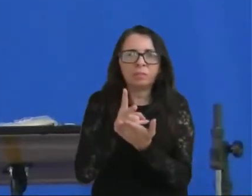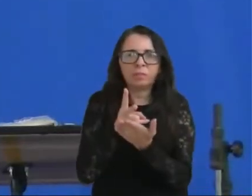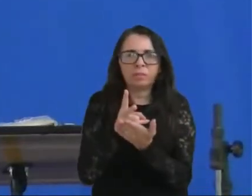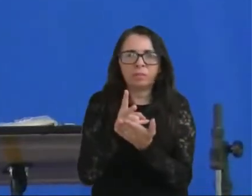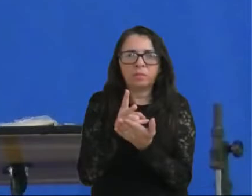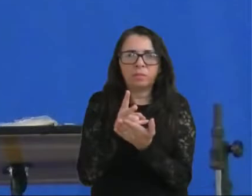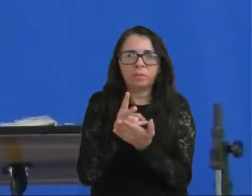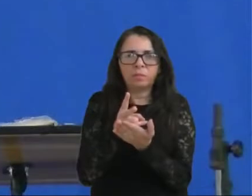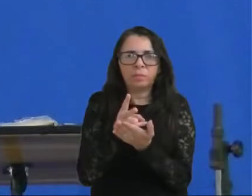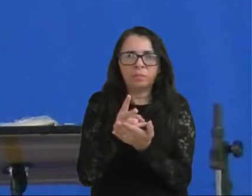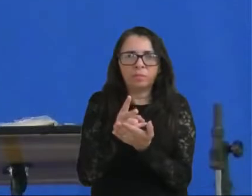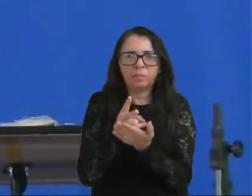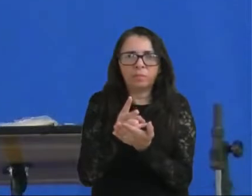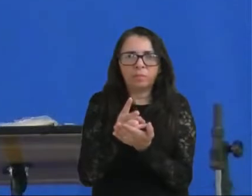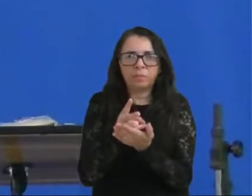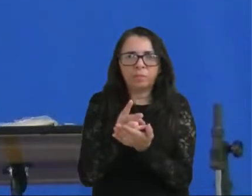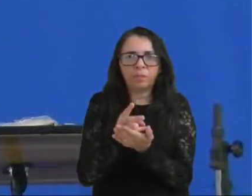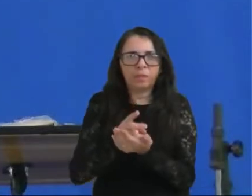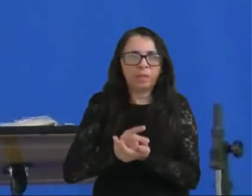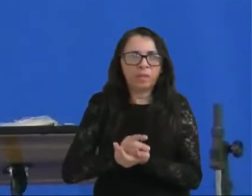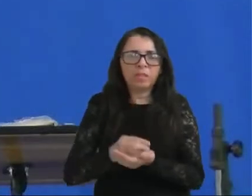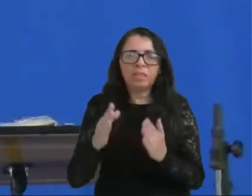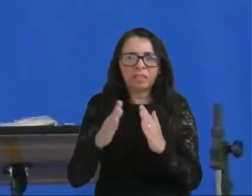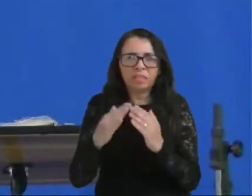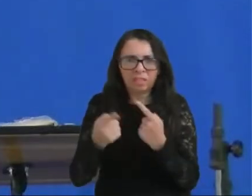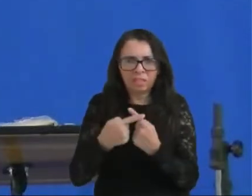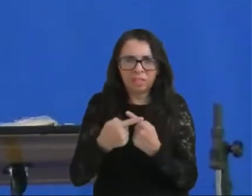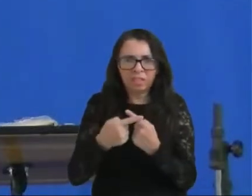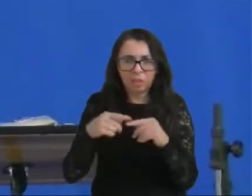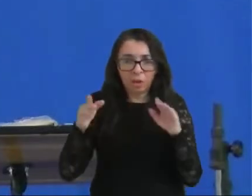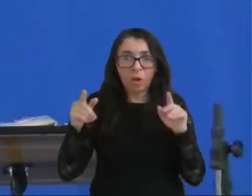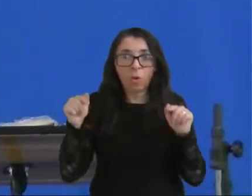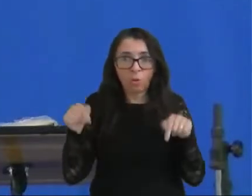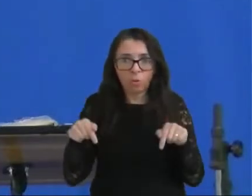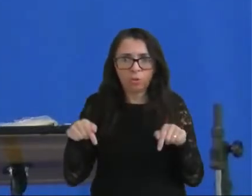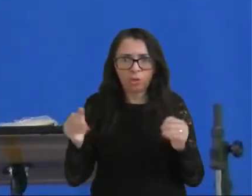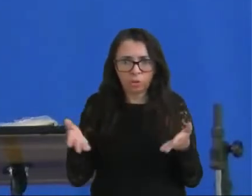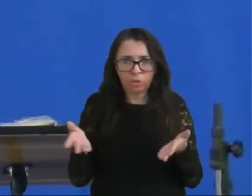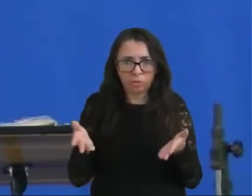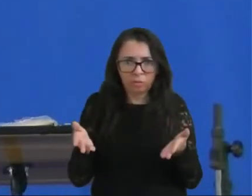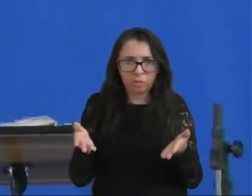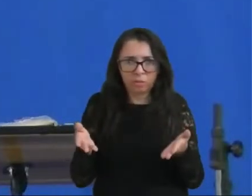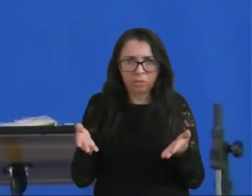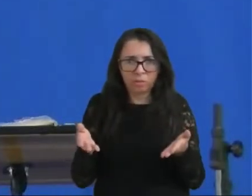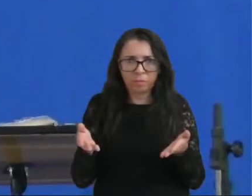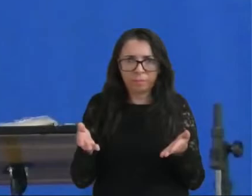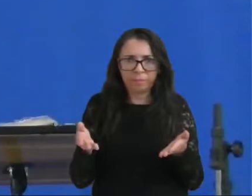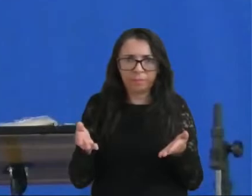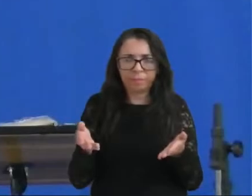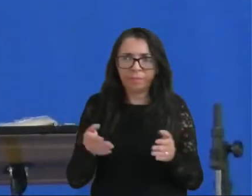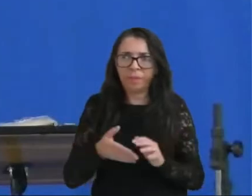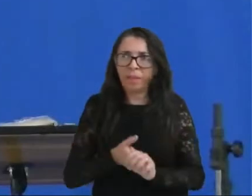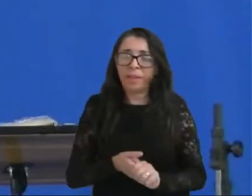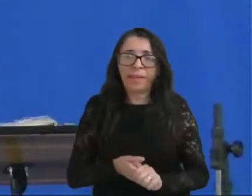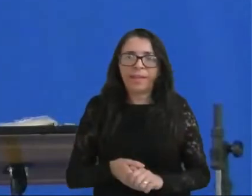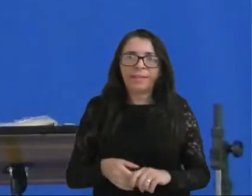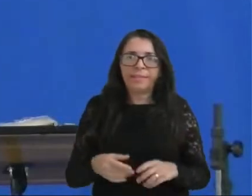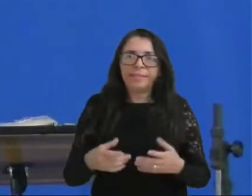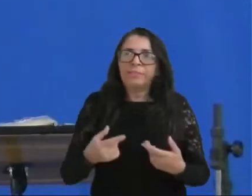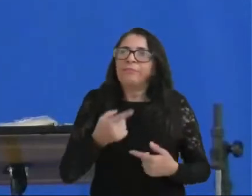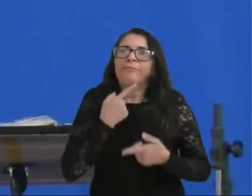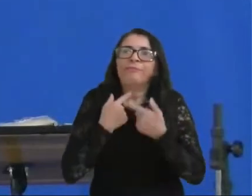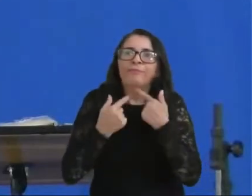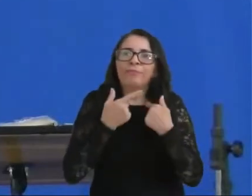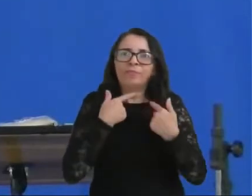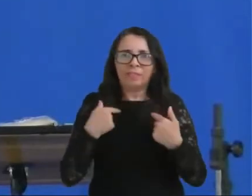hoje prefere ser reconhecida pelo mundo do que ser reconhecida pelo céu. São os reconhecimentos que a igreja de hoje